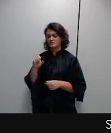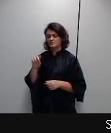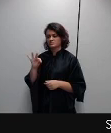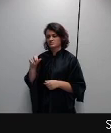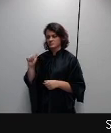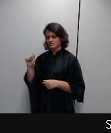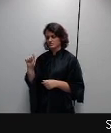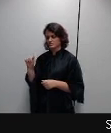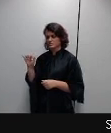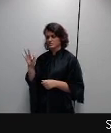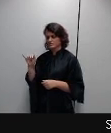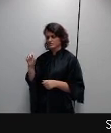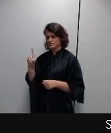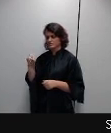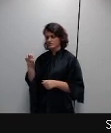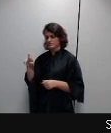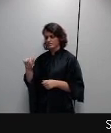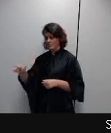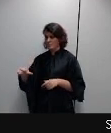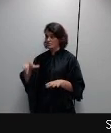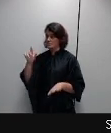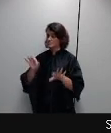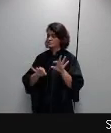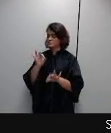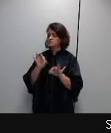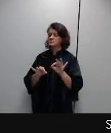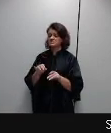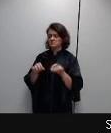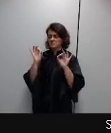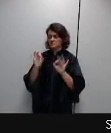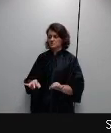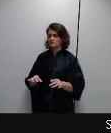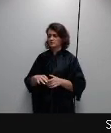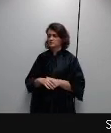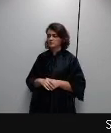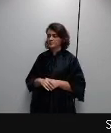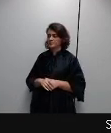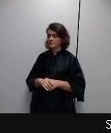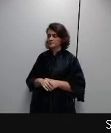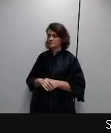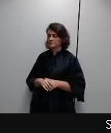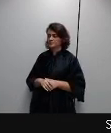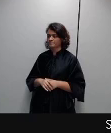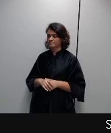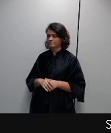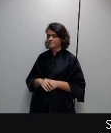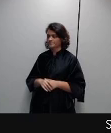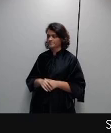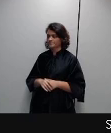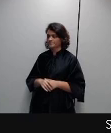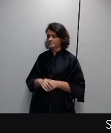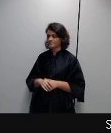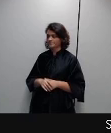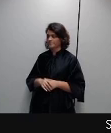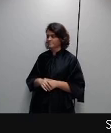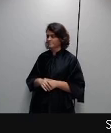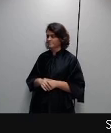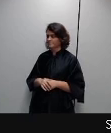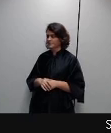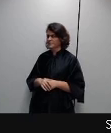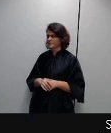foi julgada inteiramente procedente e trânsito em julgado e logo